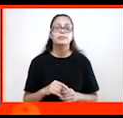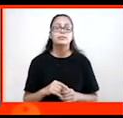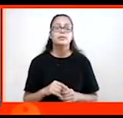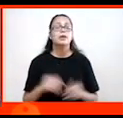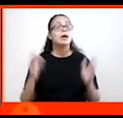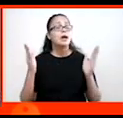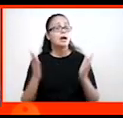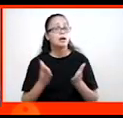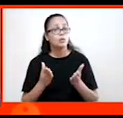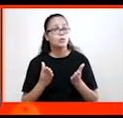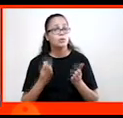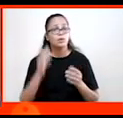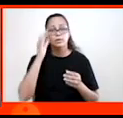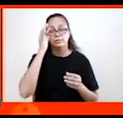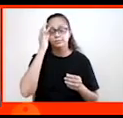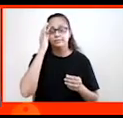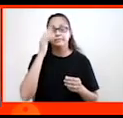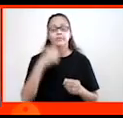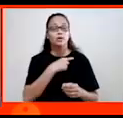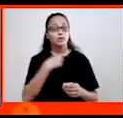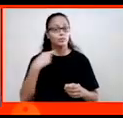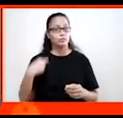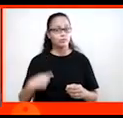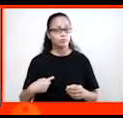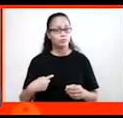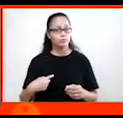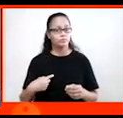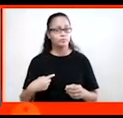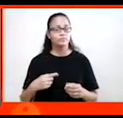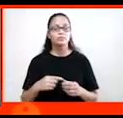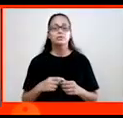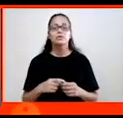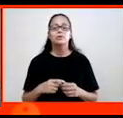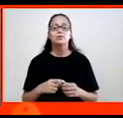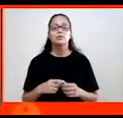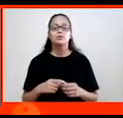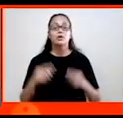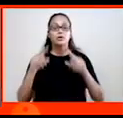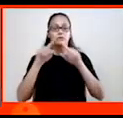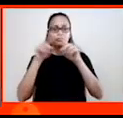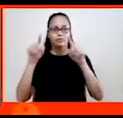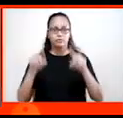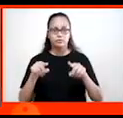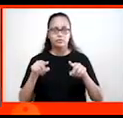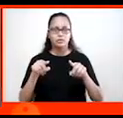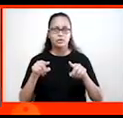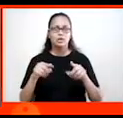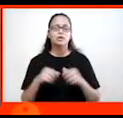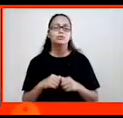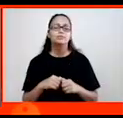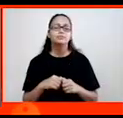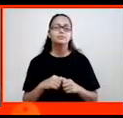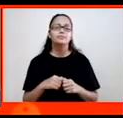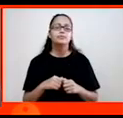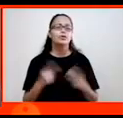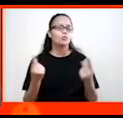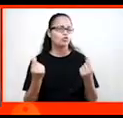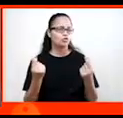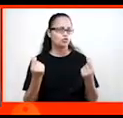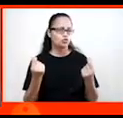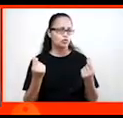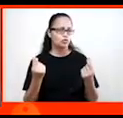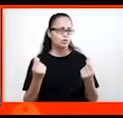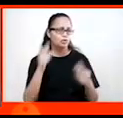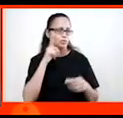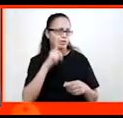peça. Agora, ele como funcionário, né, na manufatura, ele passa a ter a sua remuneração, o seu dinheiro